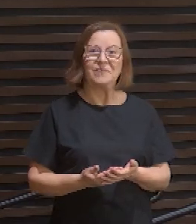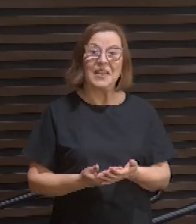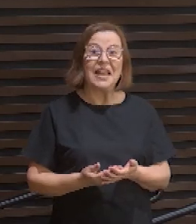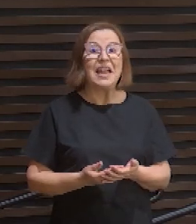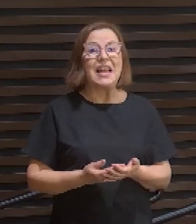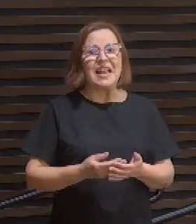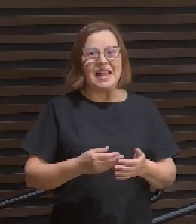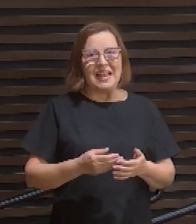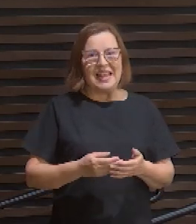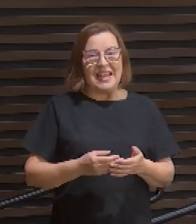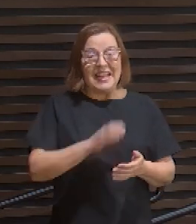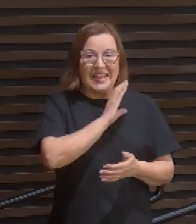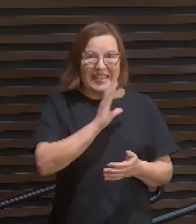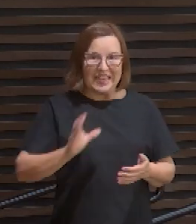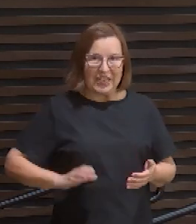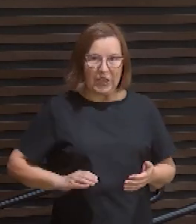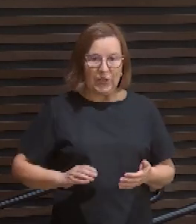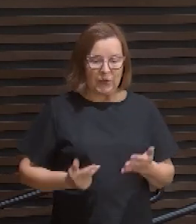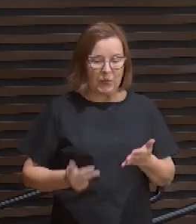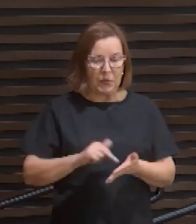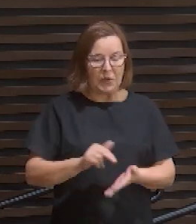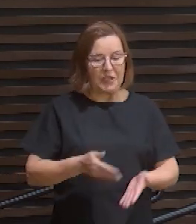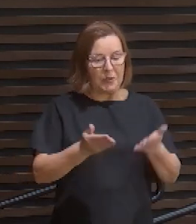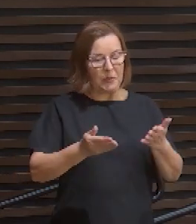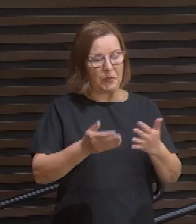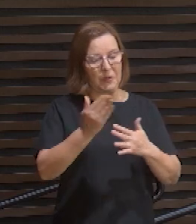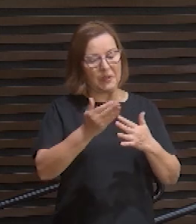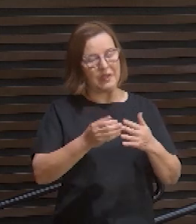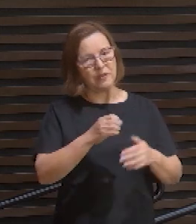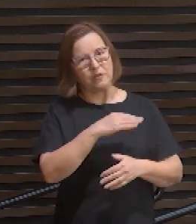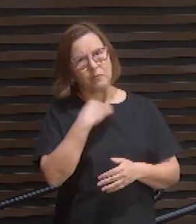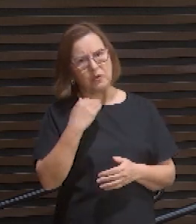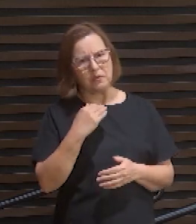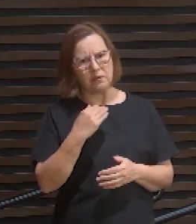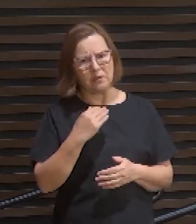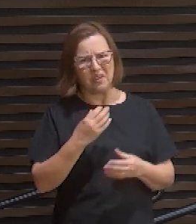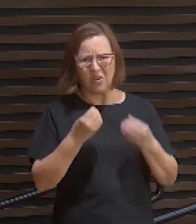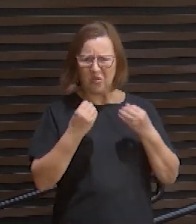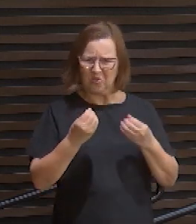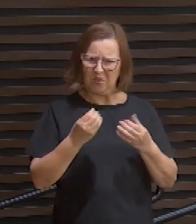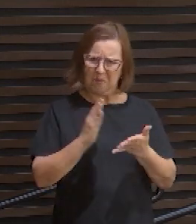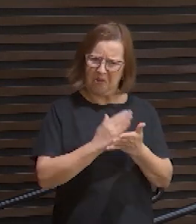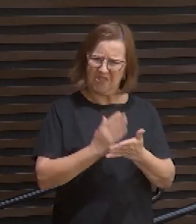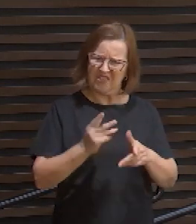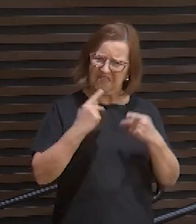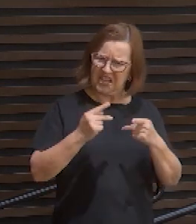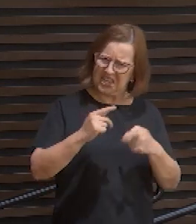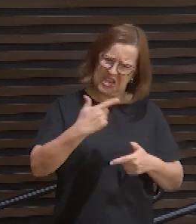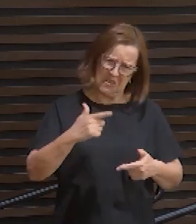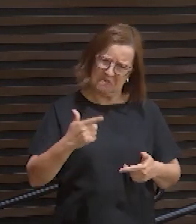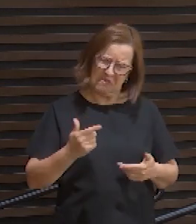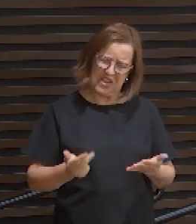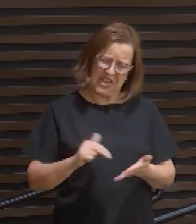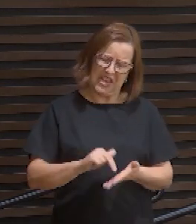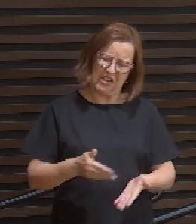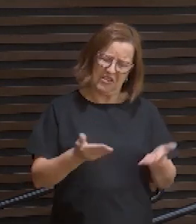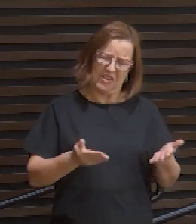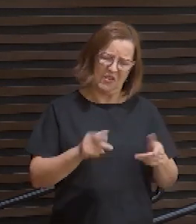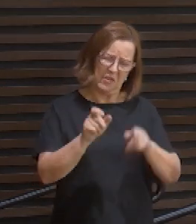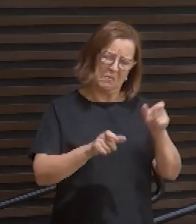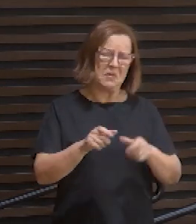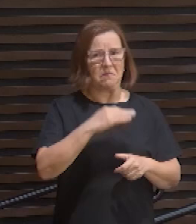ressuscitou dentre os mortos, como, pois, afirmam alguns dentre vós que não há ressurreição de mortos? E se não há ressurreição